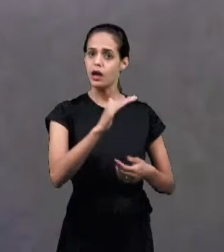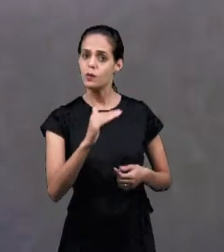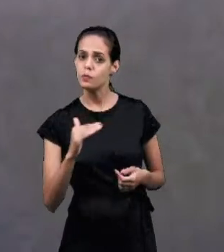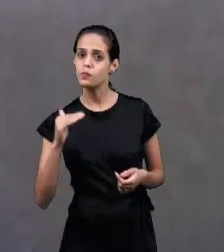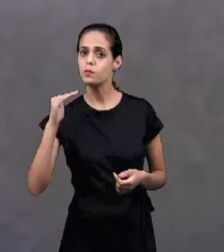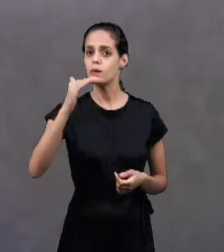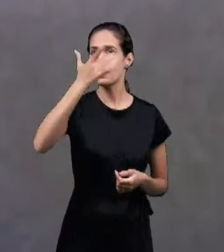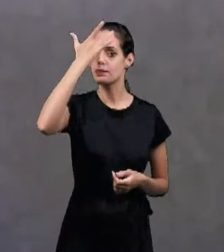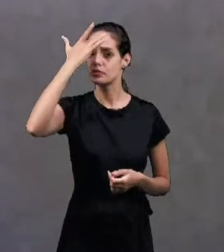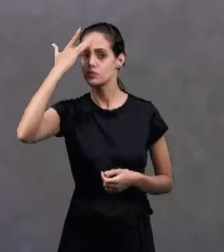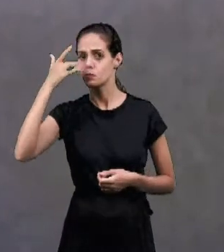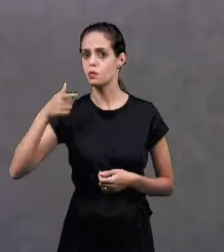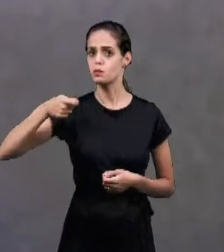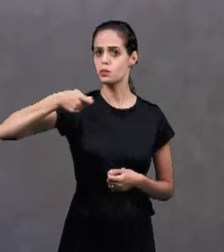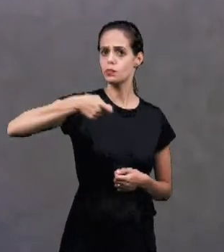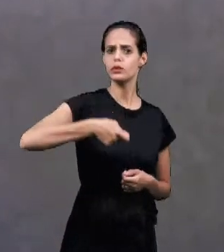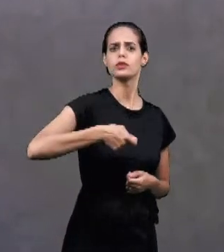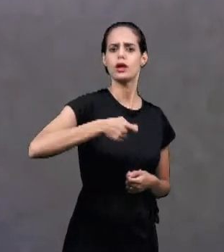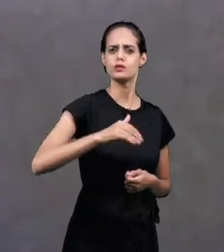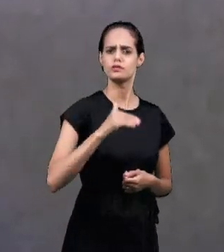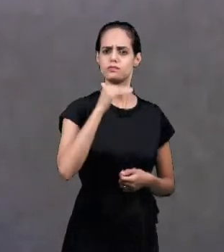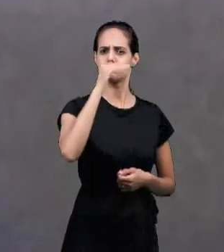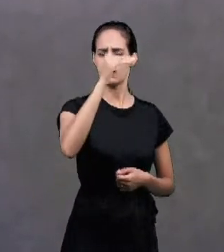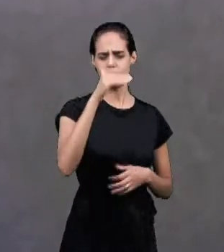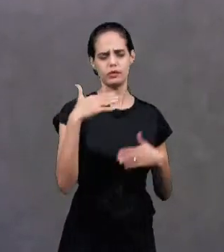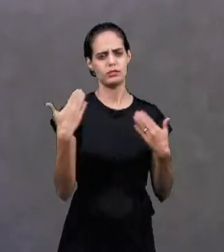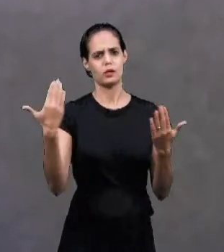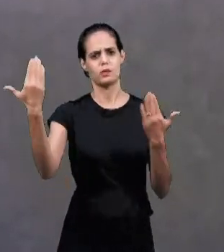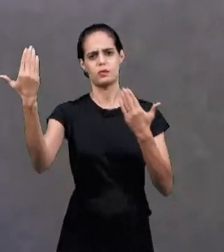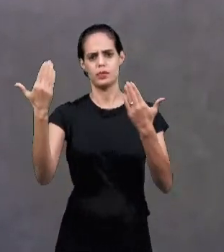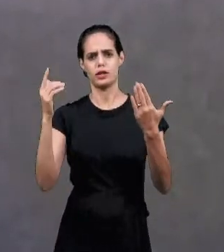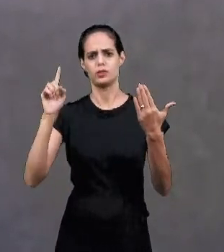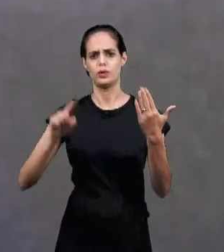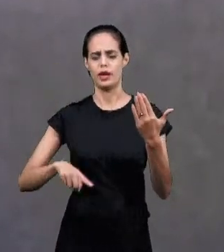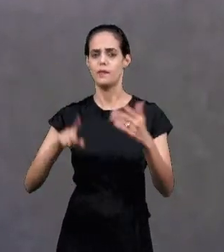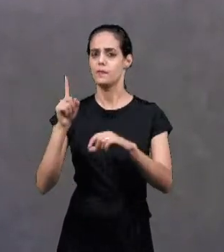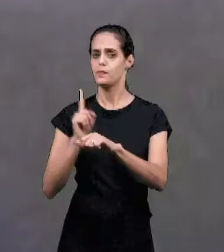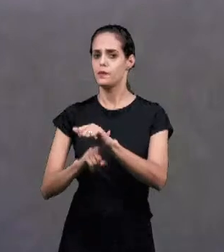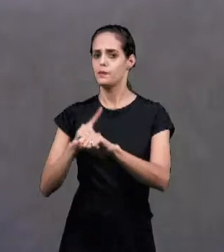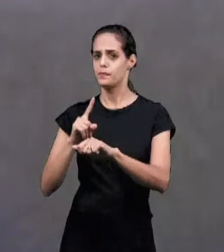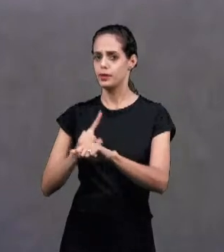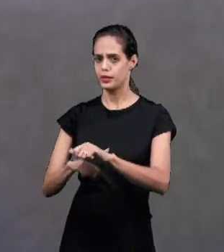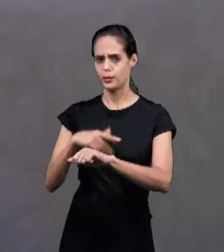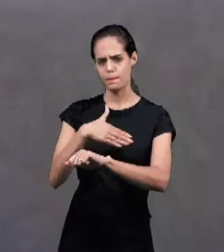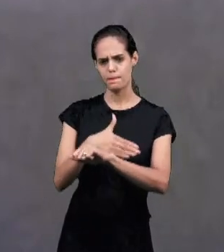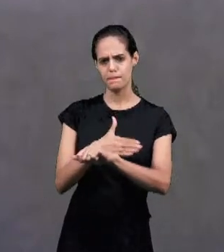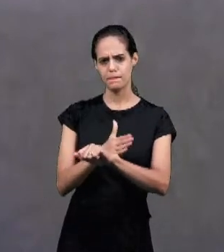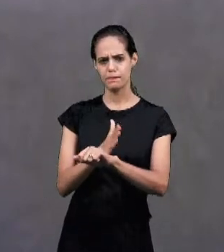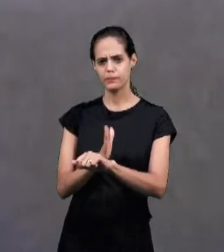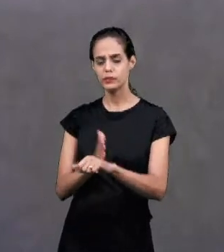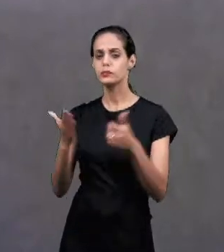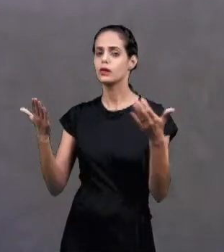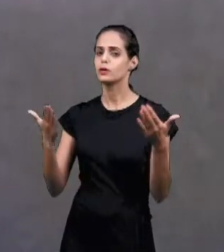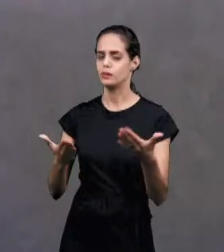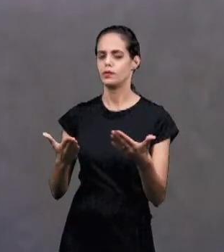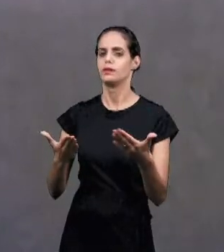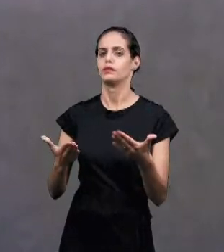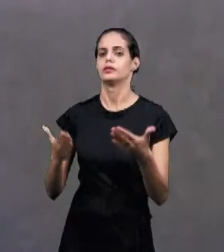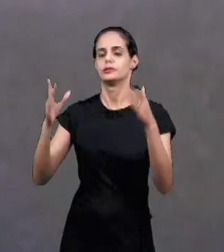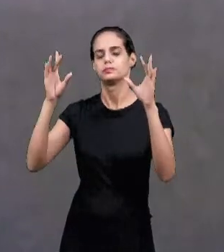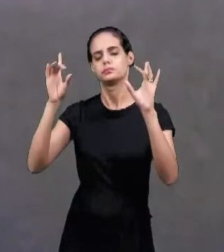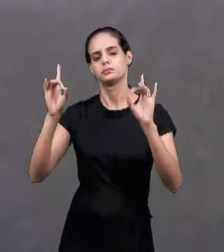qualquer. Então, é um momento especial, é um momento em que você vai ter a oportunidade de dialogar com